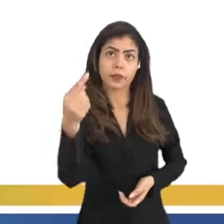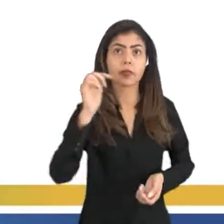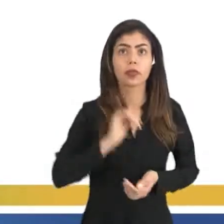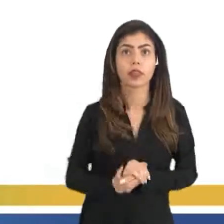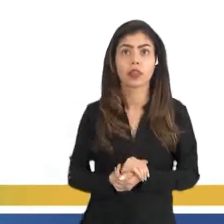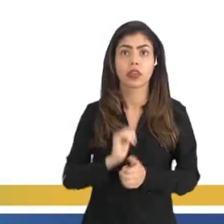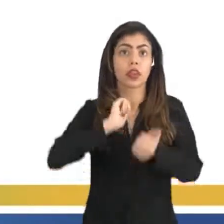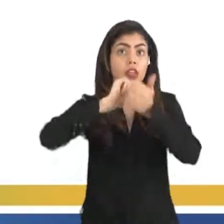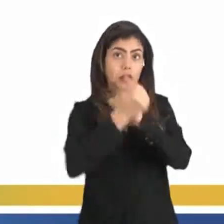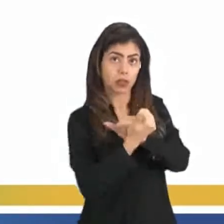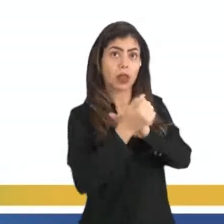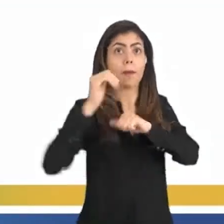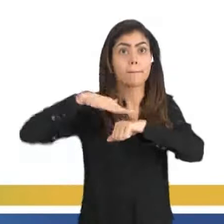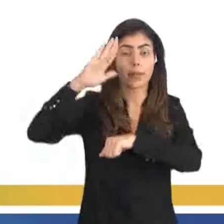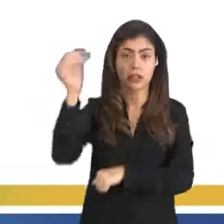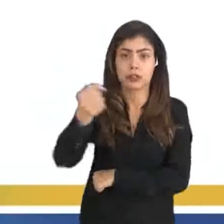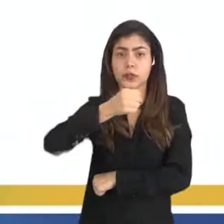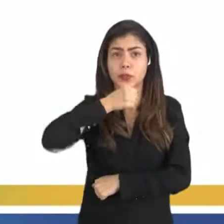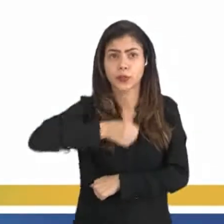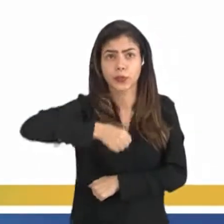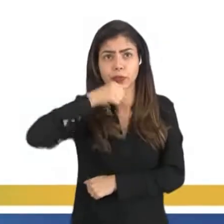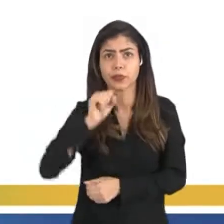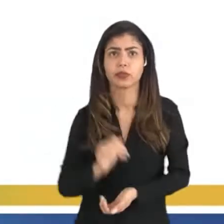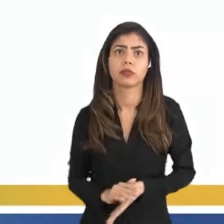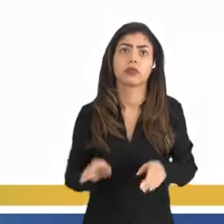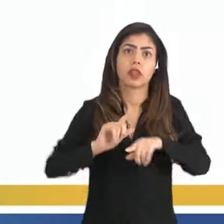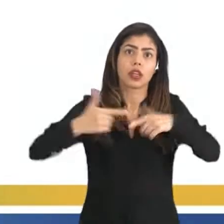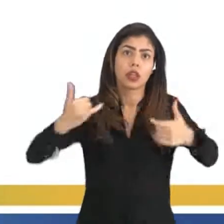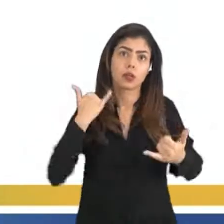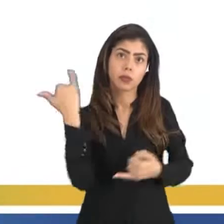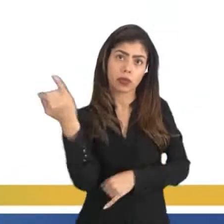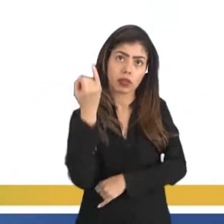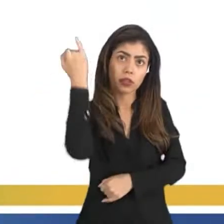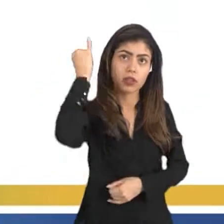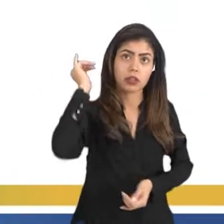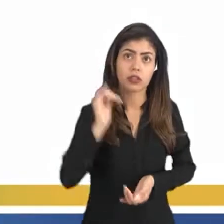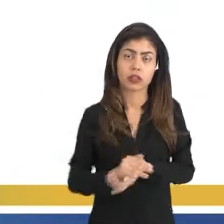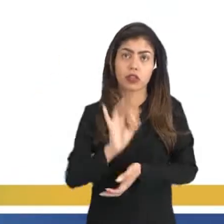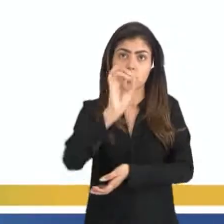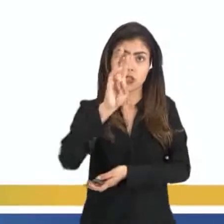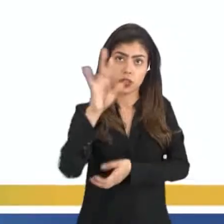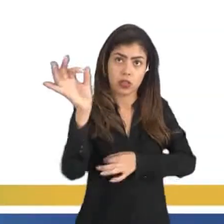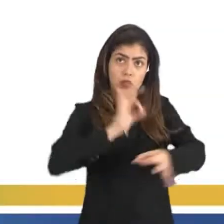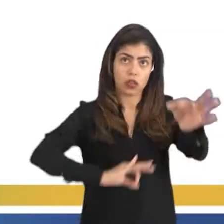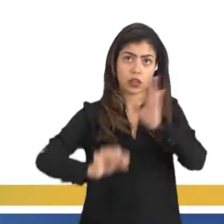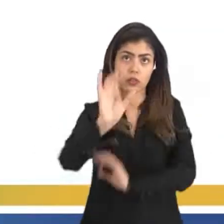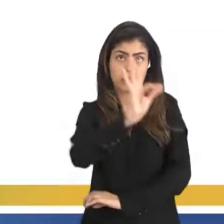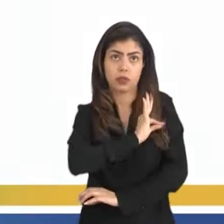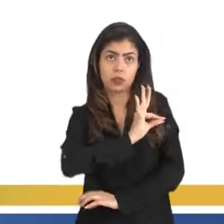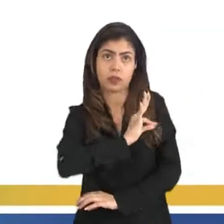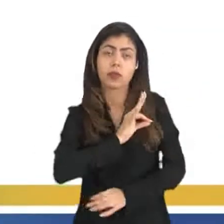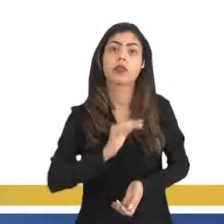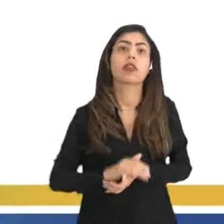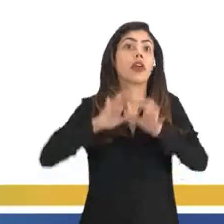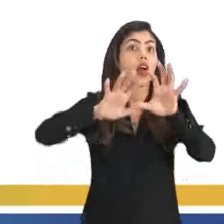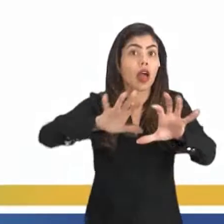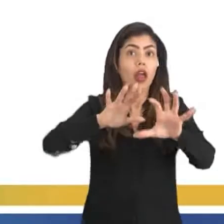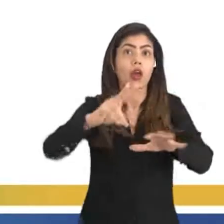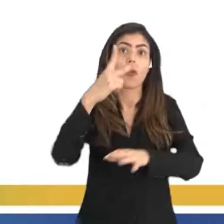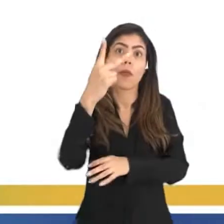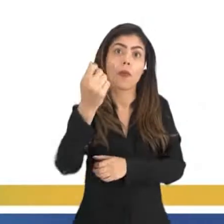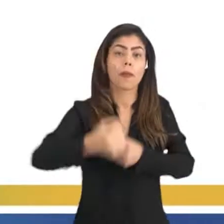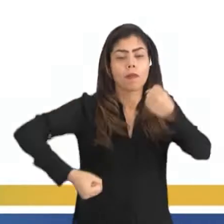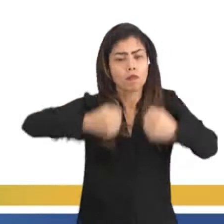além de ser um dos esportes mais antigos, tem uma grande importância para os órgãos e corporações militares. Nesse